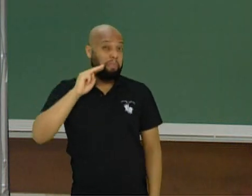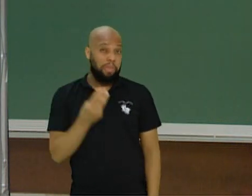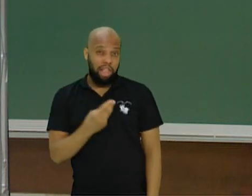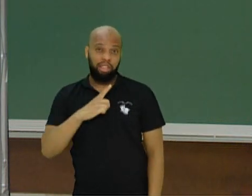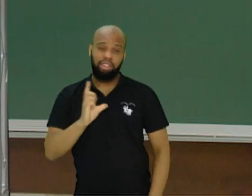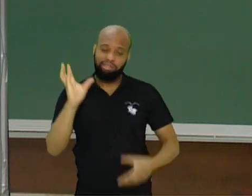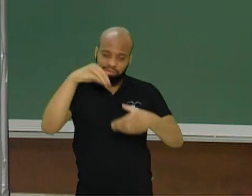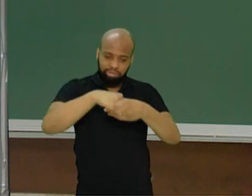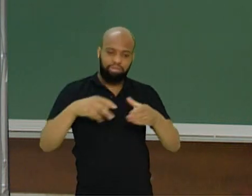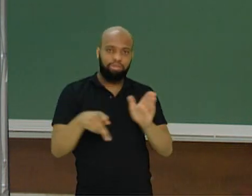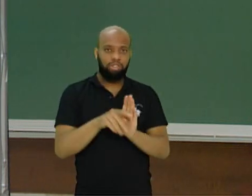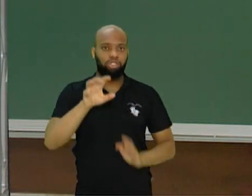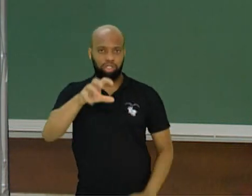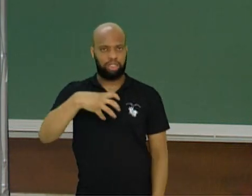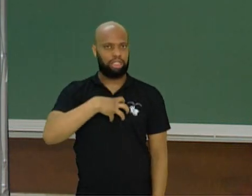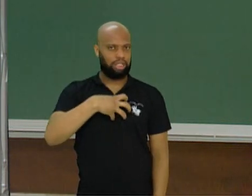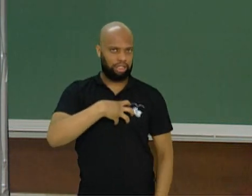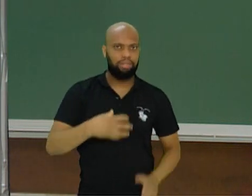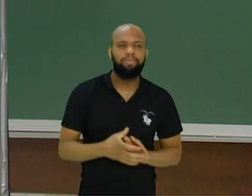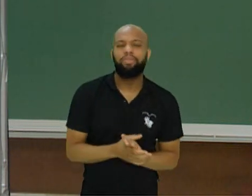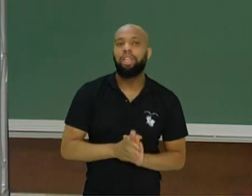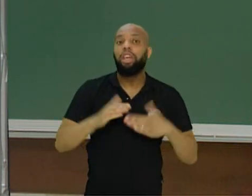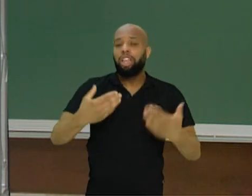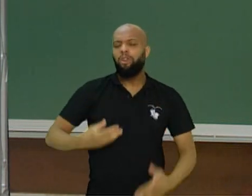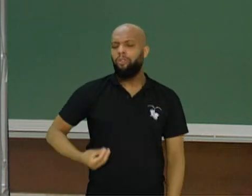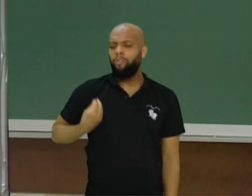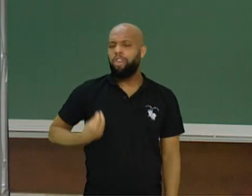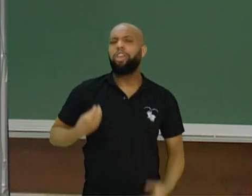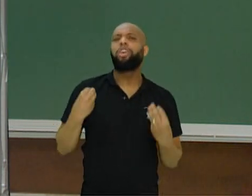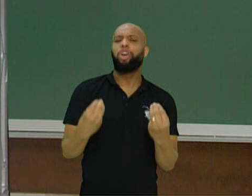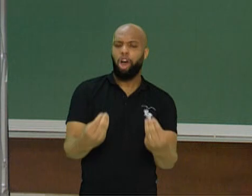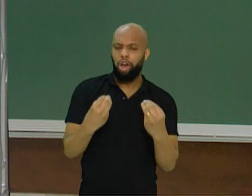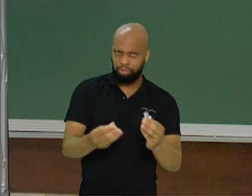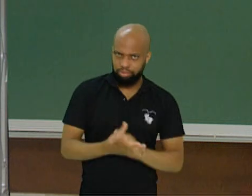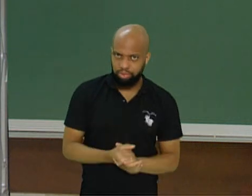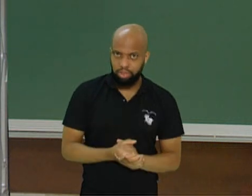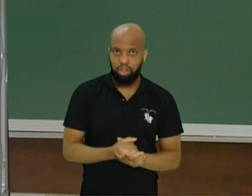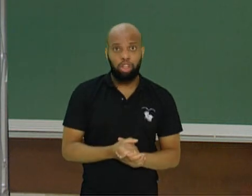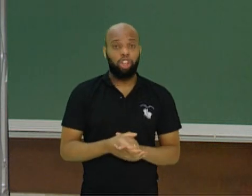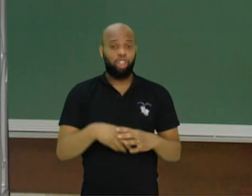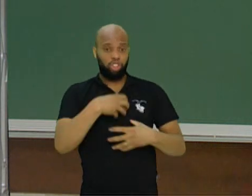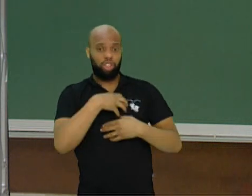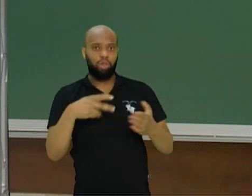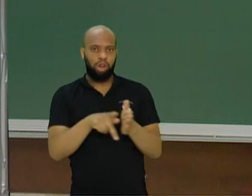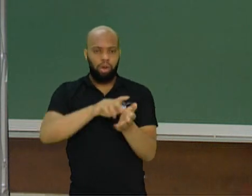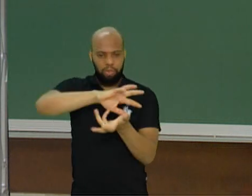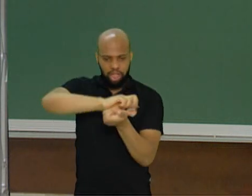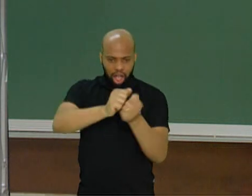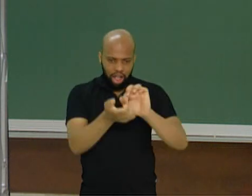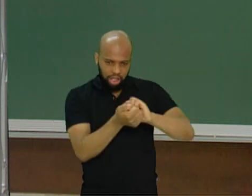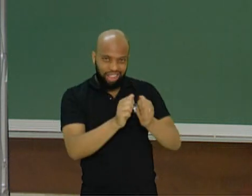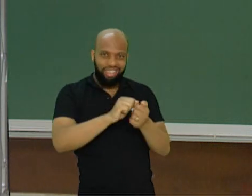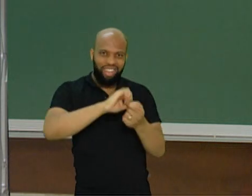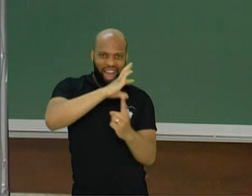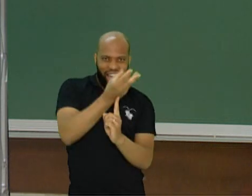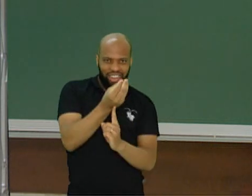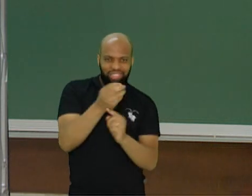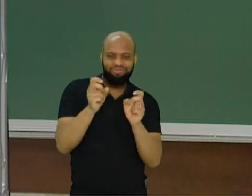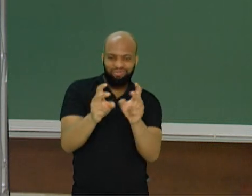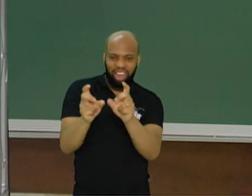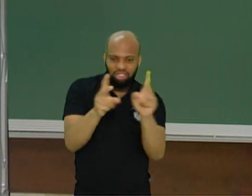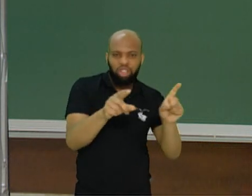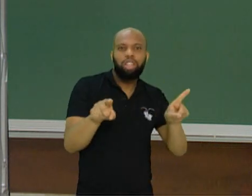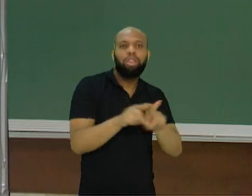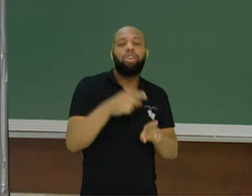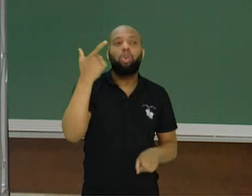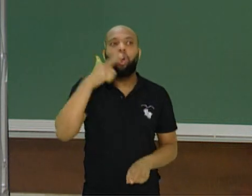incluídas neles, né? São pessoas que vivem ali, muitas vezes, do artesanato, né, que buscam fazer alguma coisa para